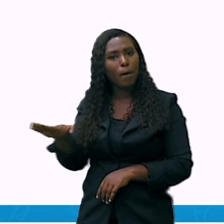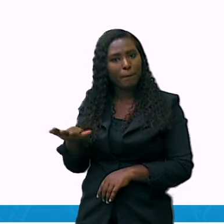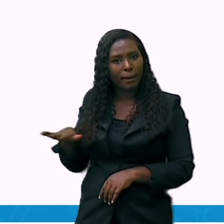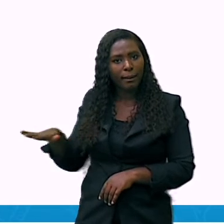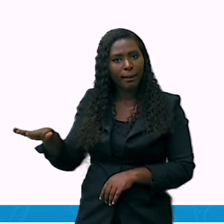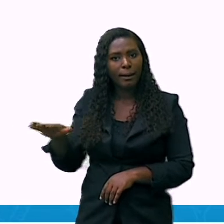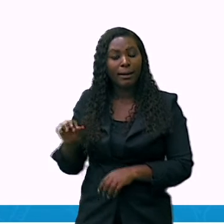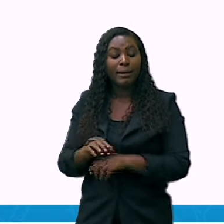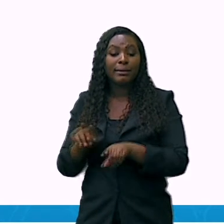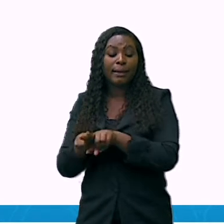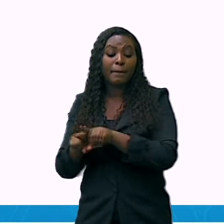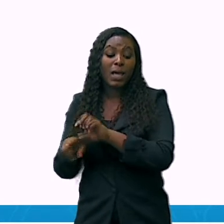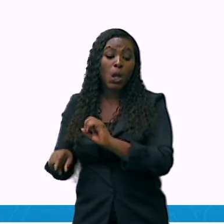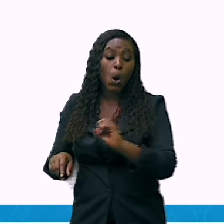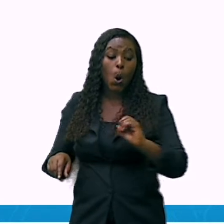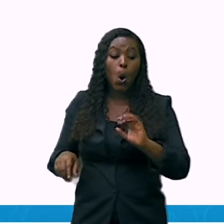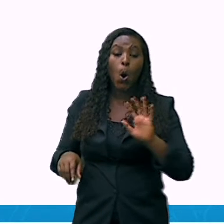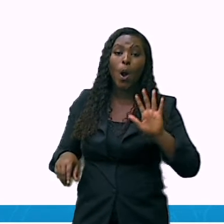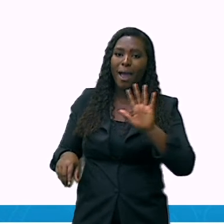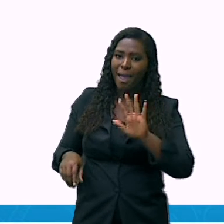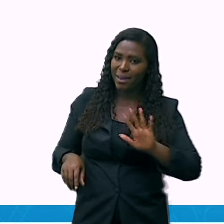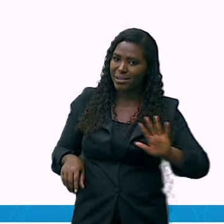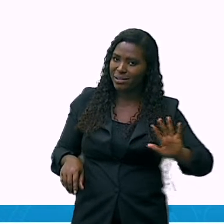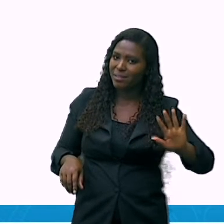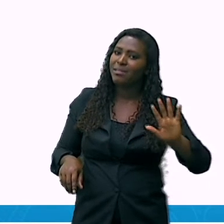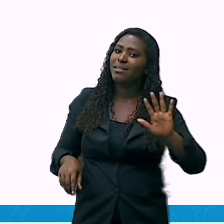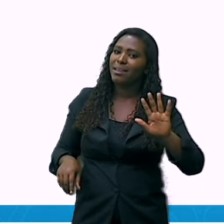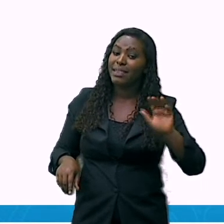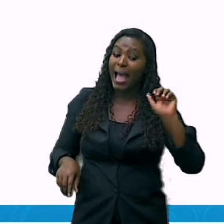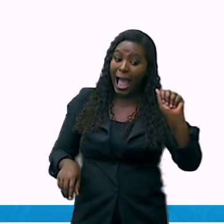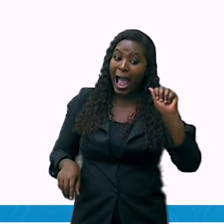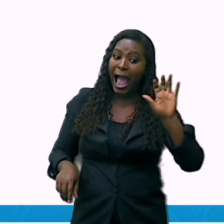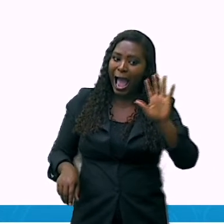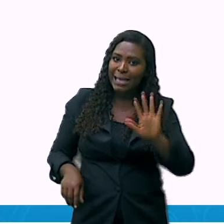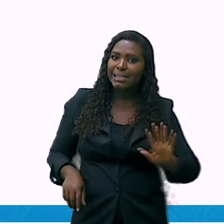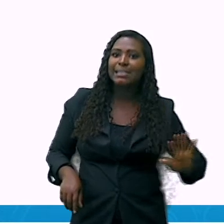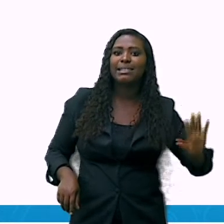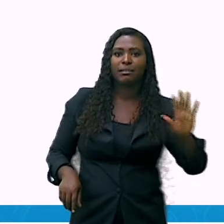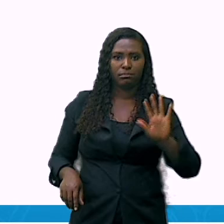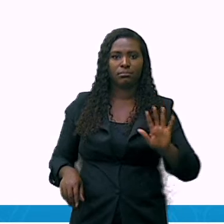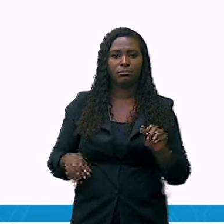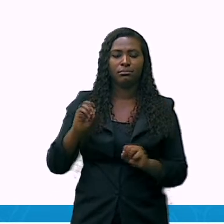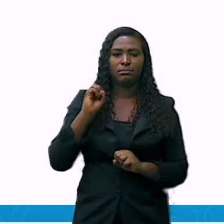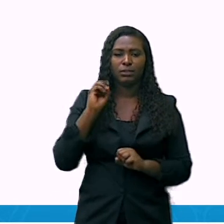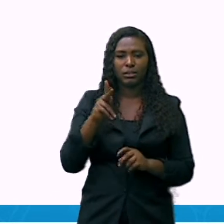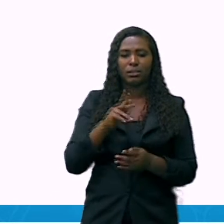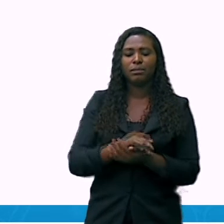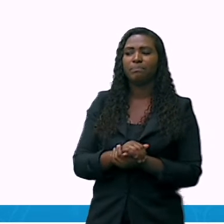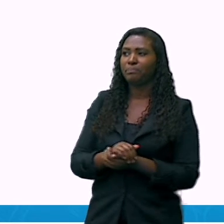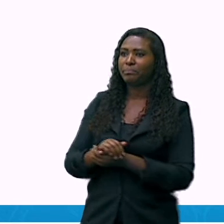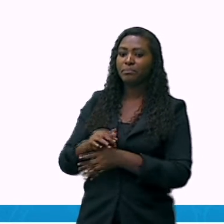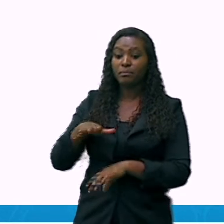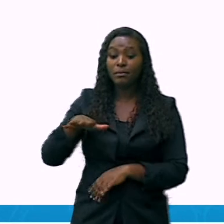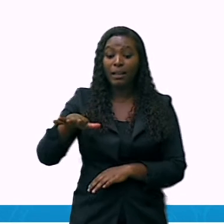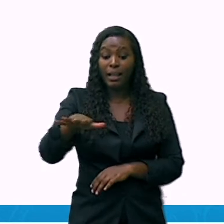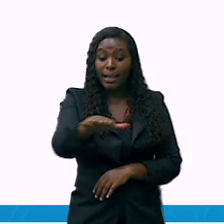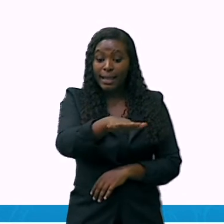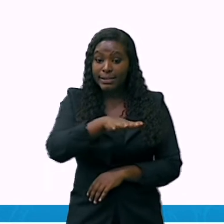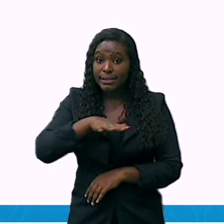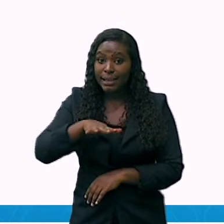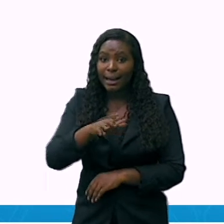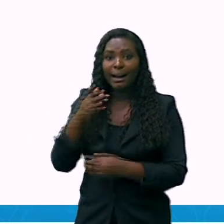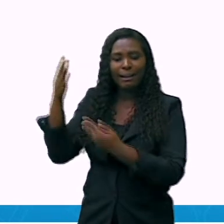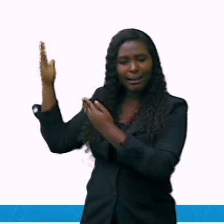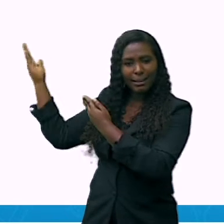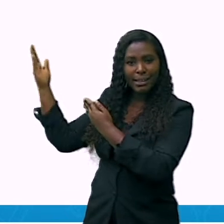e fechadas entre uma porção de terras. Esta área é utilizada para o